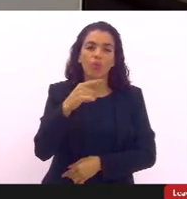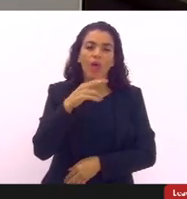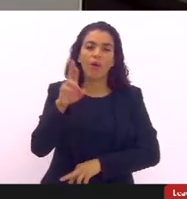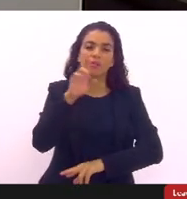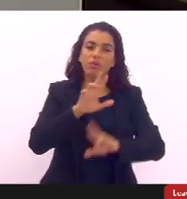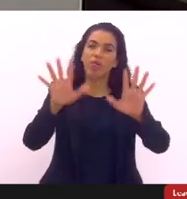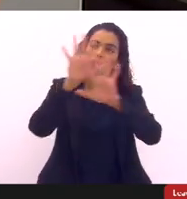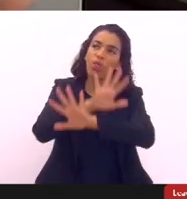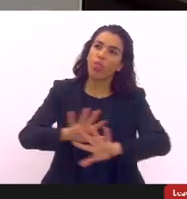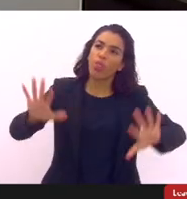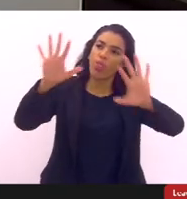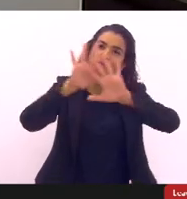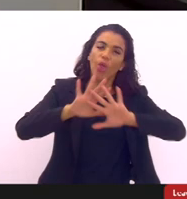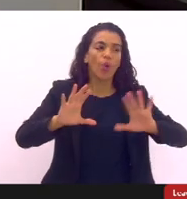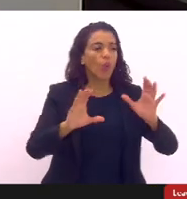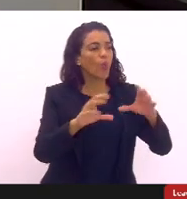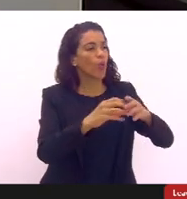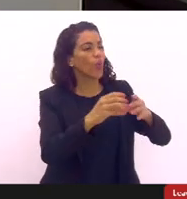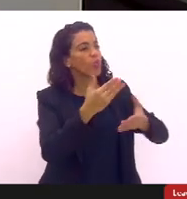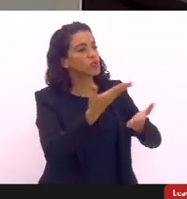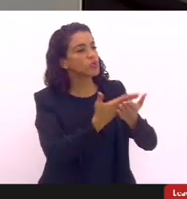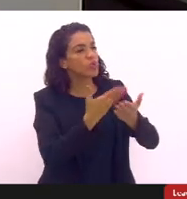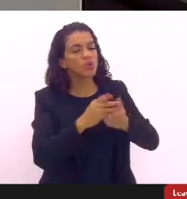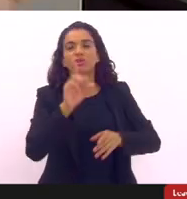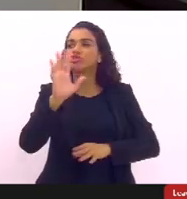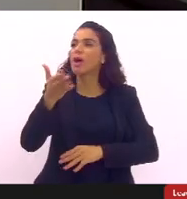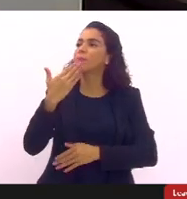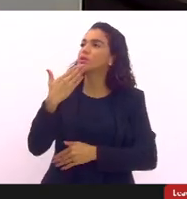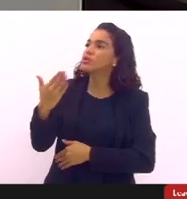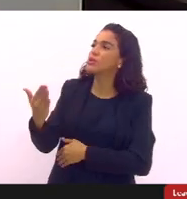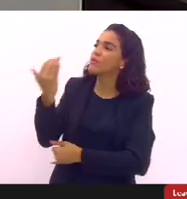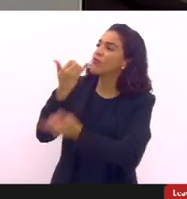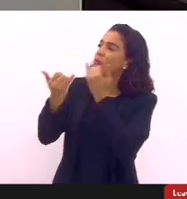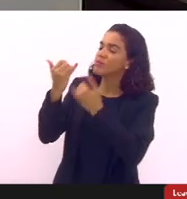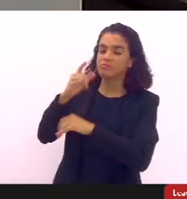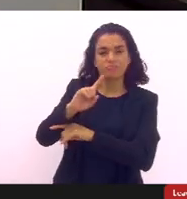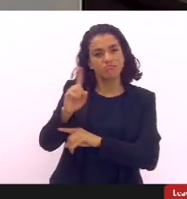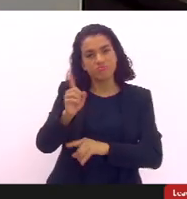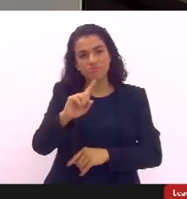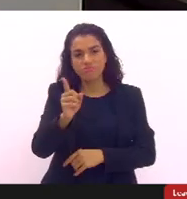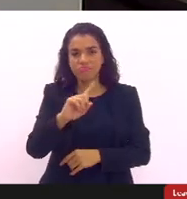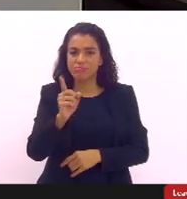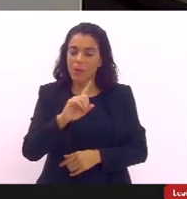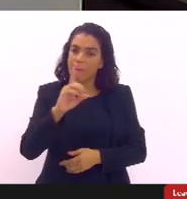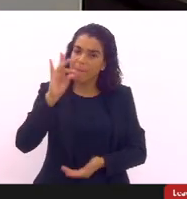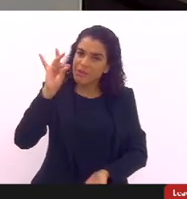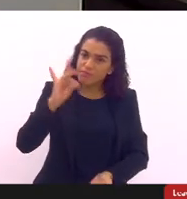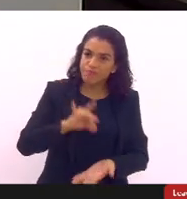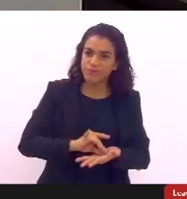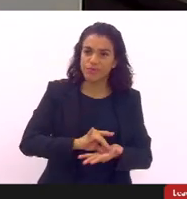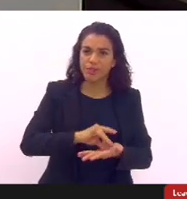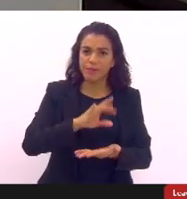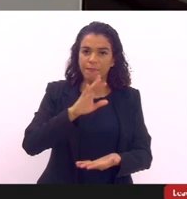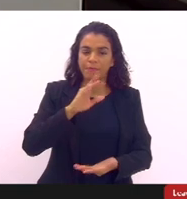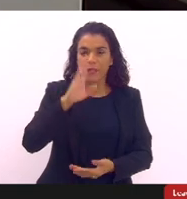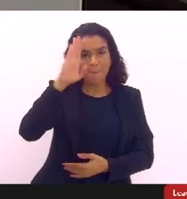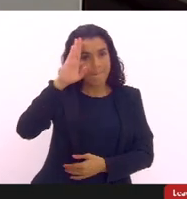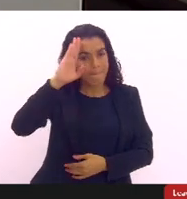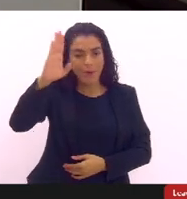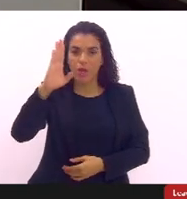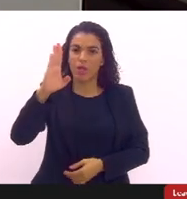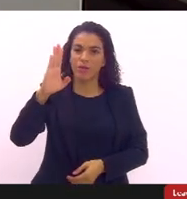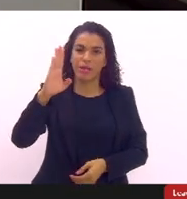não, instalamos um grupo de estudo, não, já pedimos uma informação, isso tem que ser cláusula Petri, isso tem que ser prioridade,